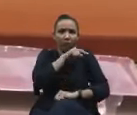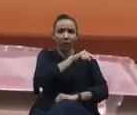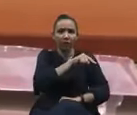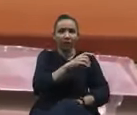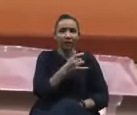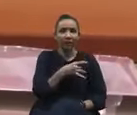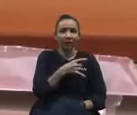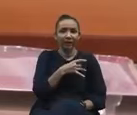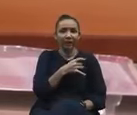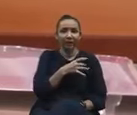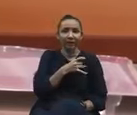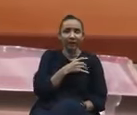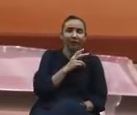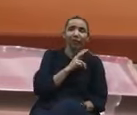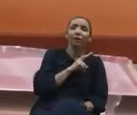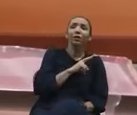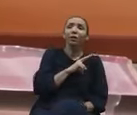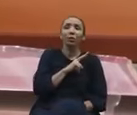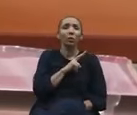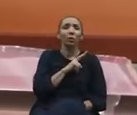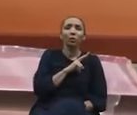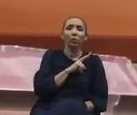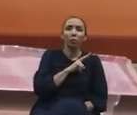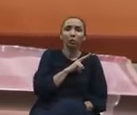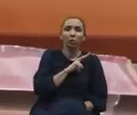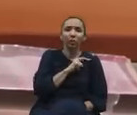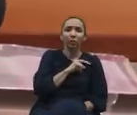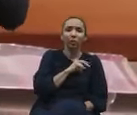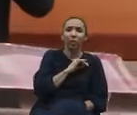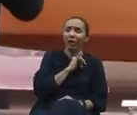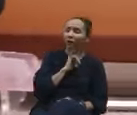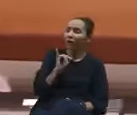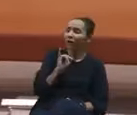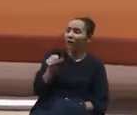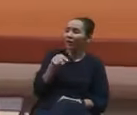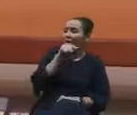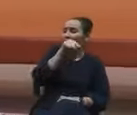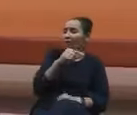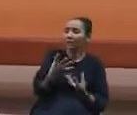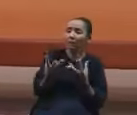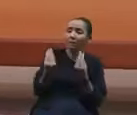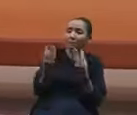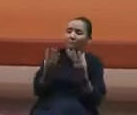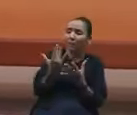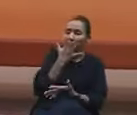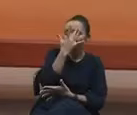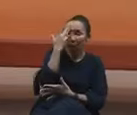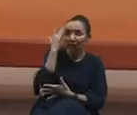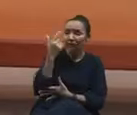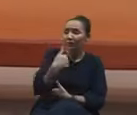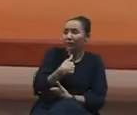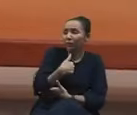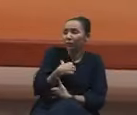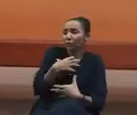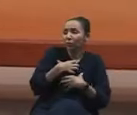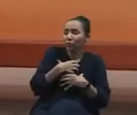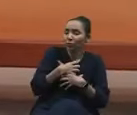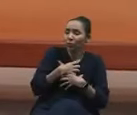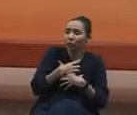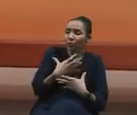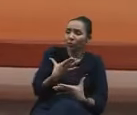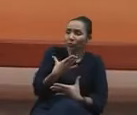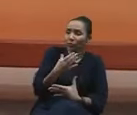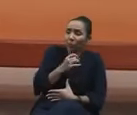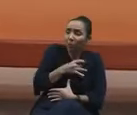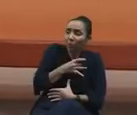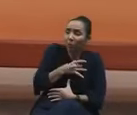vê obstáculo é por isso que eu quero dizer aqui esta igreja ou nós precisamos ser crente para ver o sobrenatural ou nós